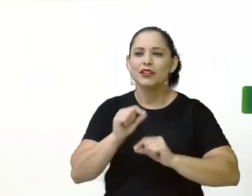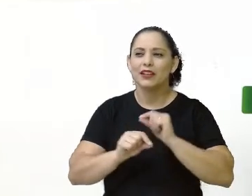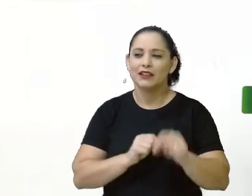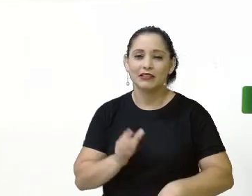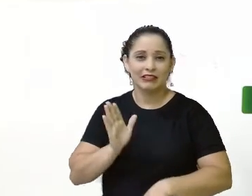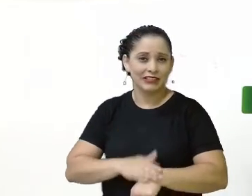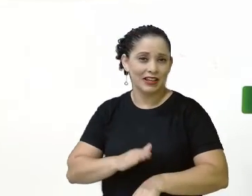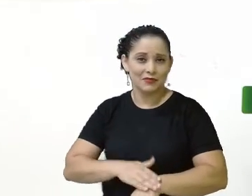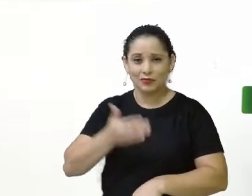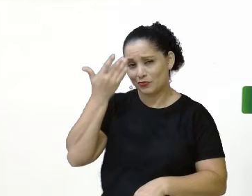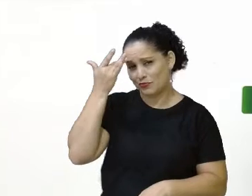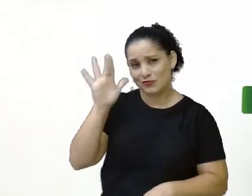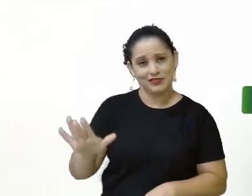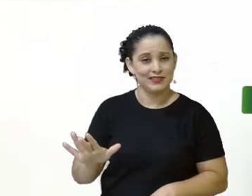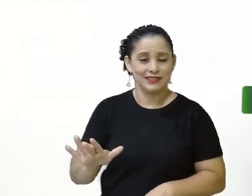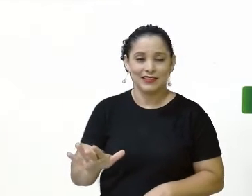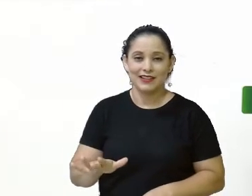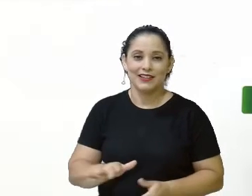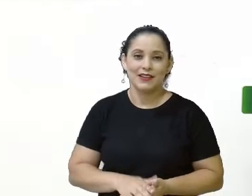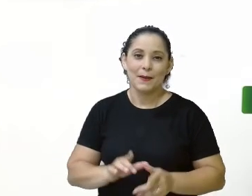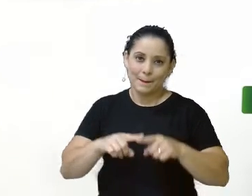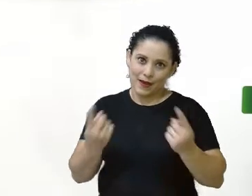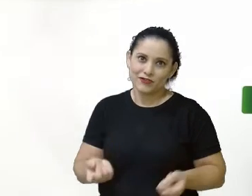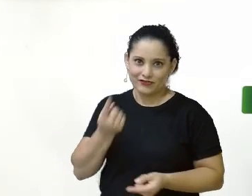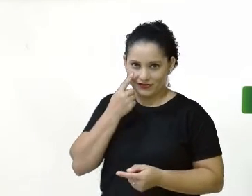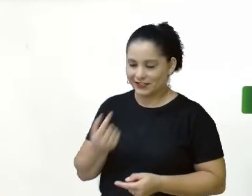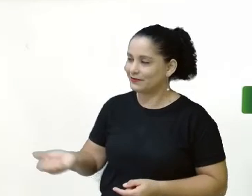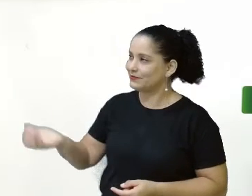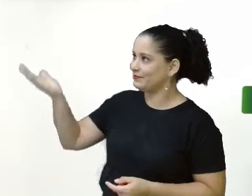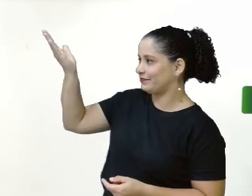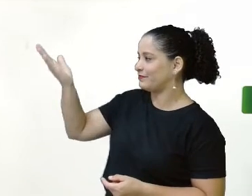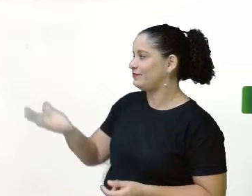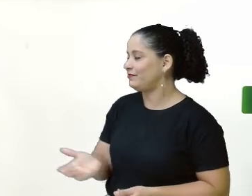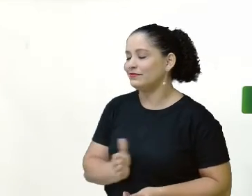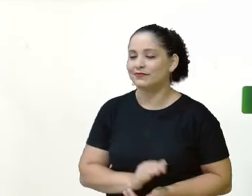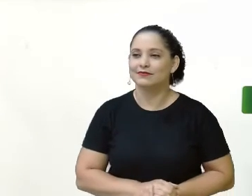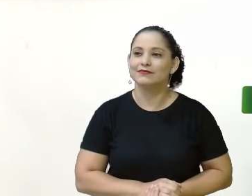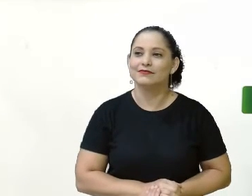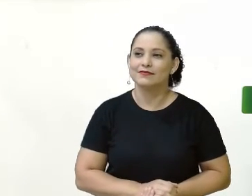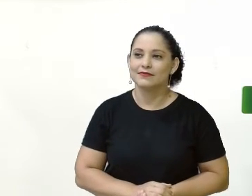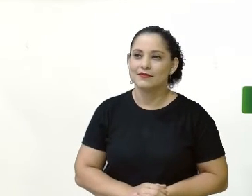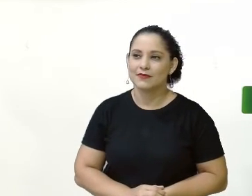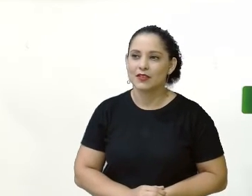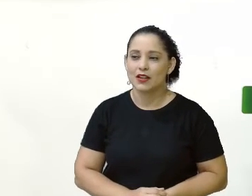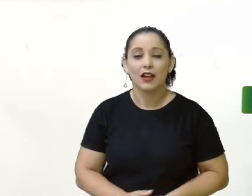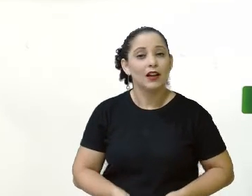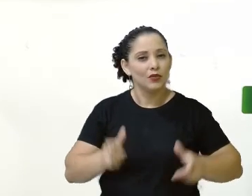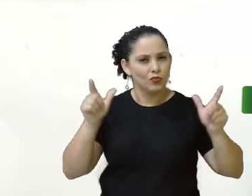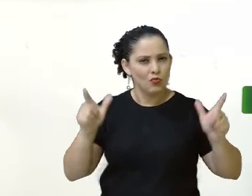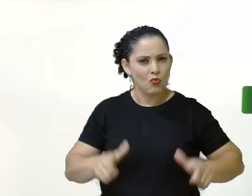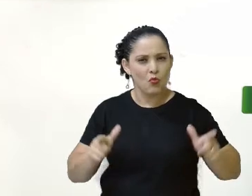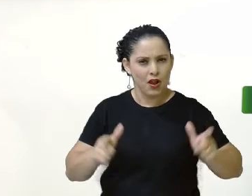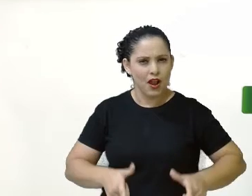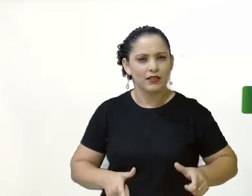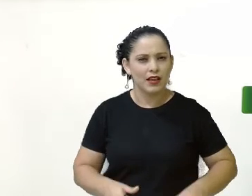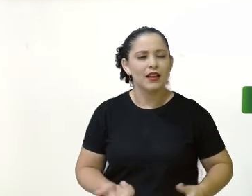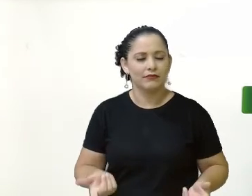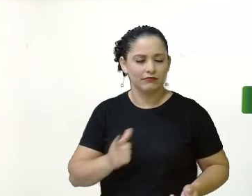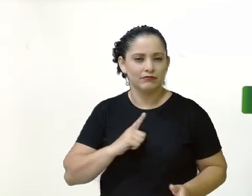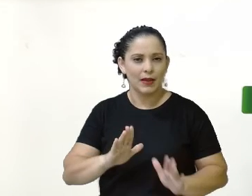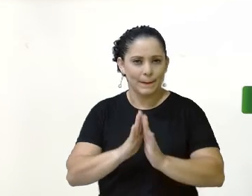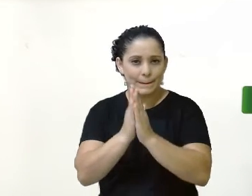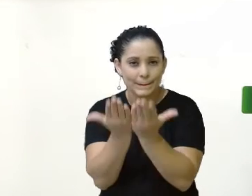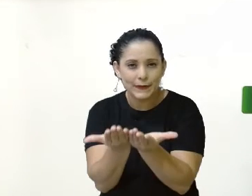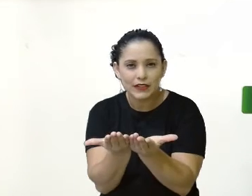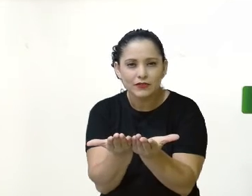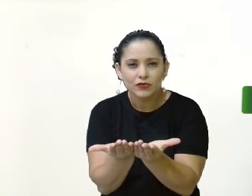dar tempo de eu passar tudo, né? Mas vamos lá. Numa biblioteca tinha 639 livros que